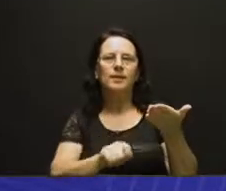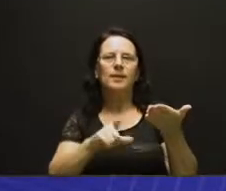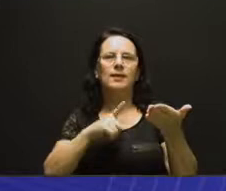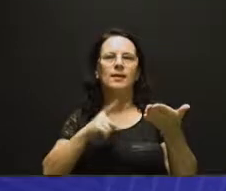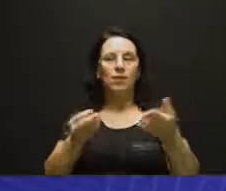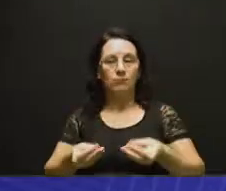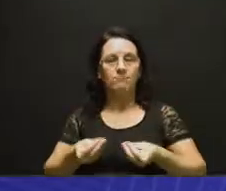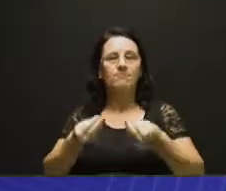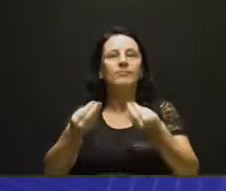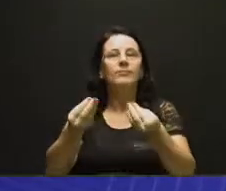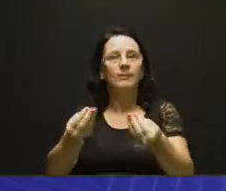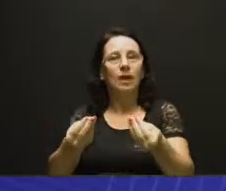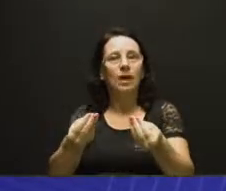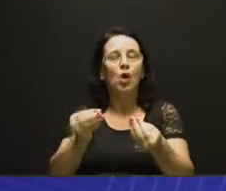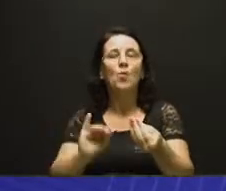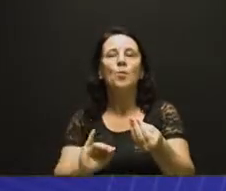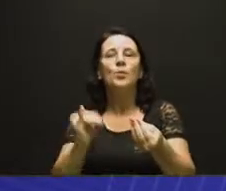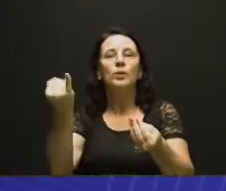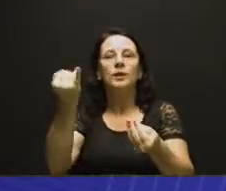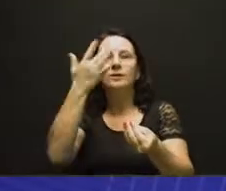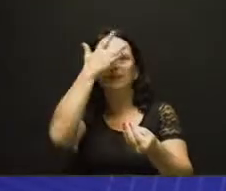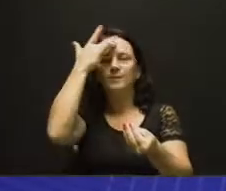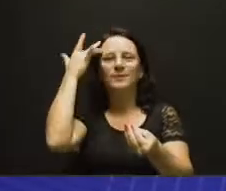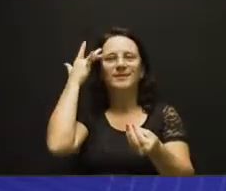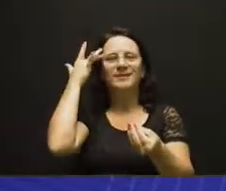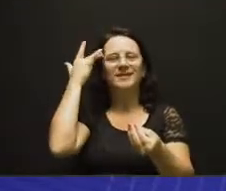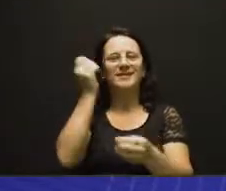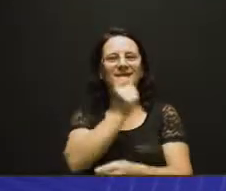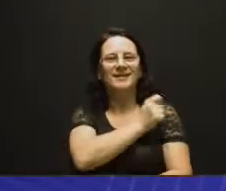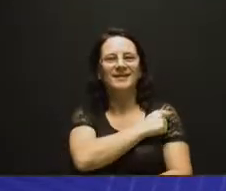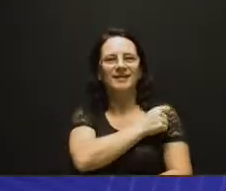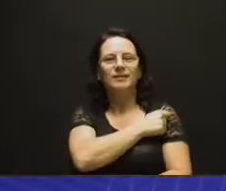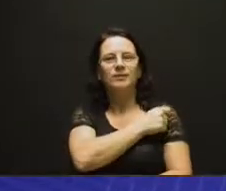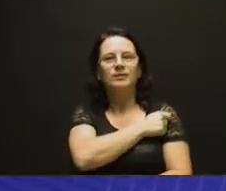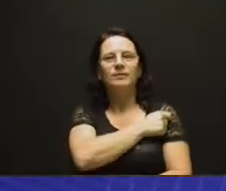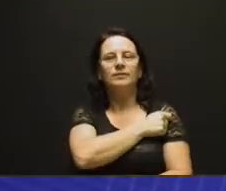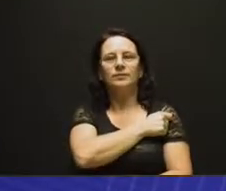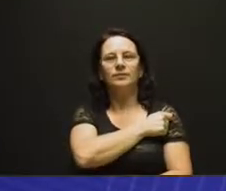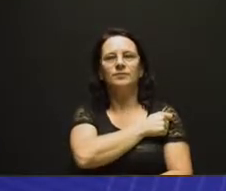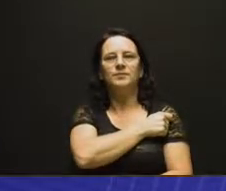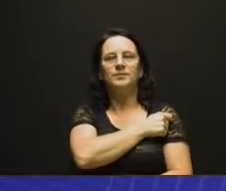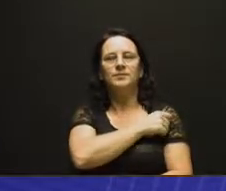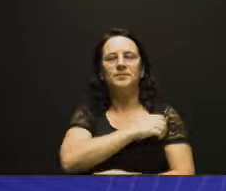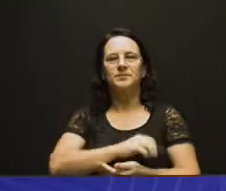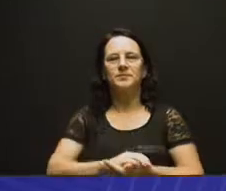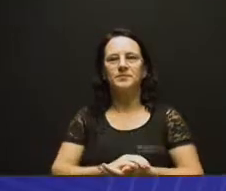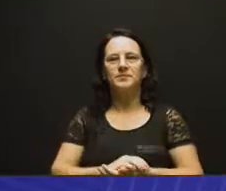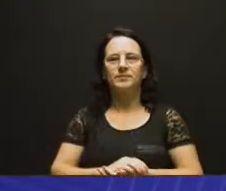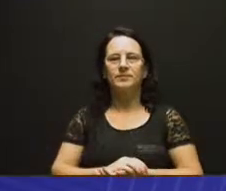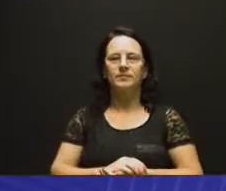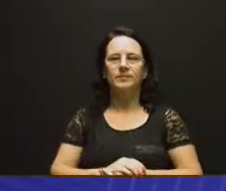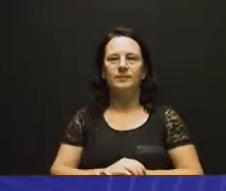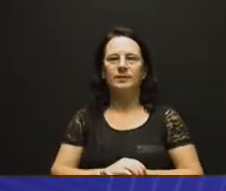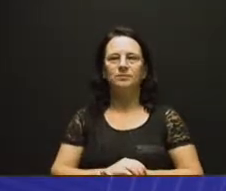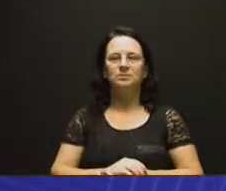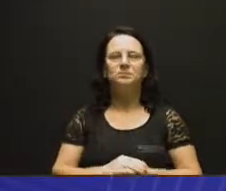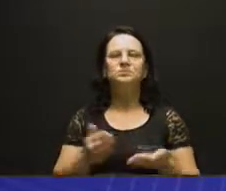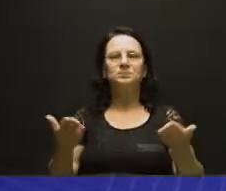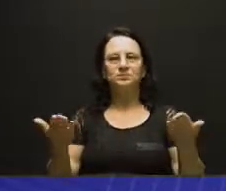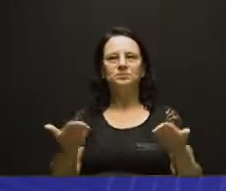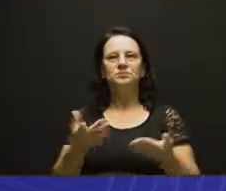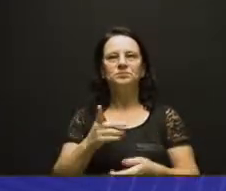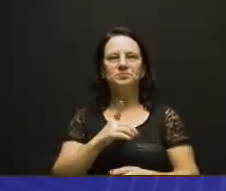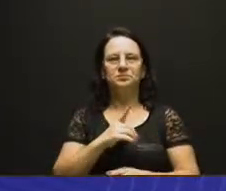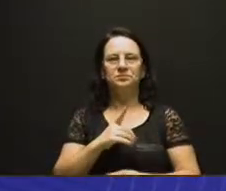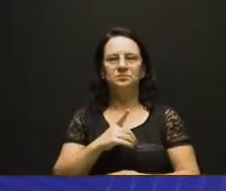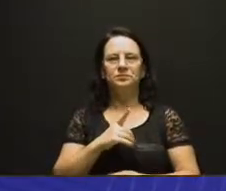oferecidas e oportunizadas para as pessoas para os alunos com deficiência pode passar hoje a gente tem esse